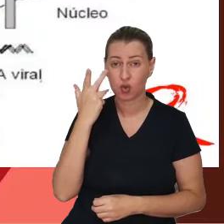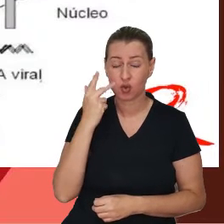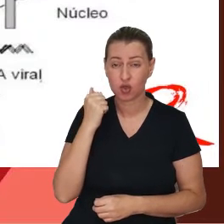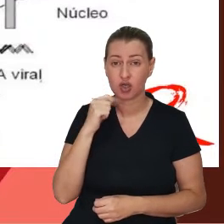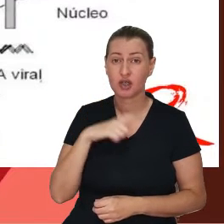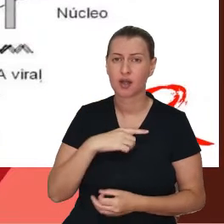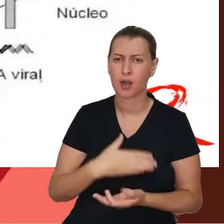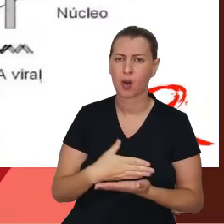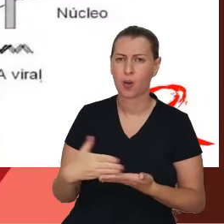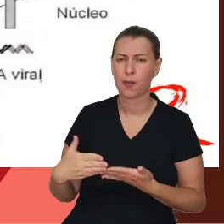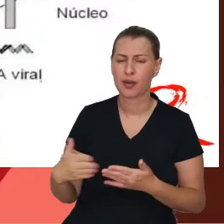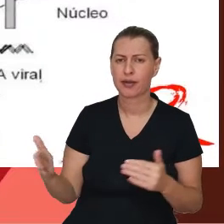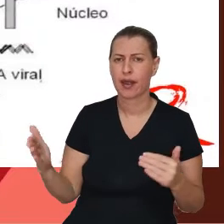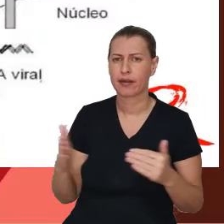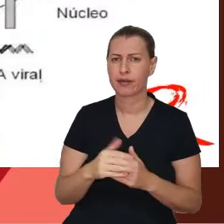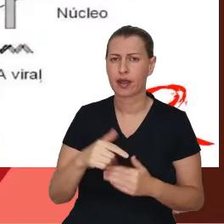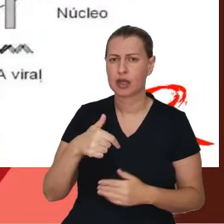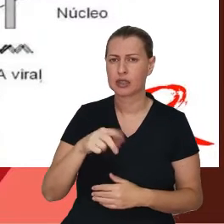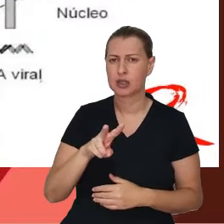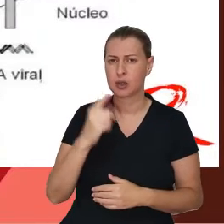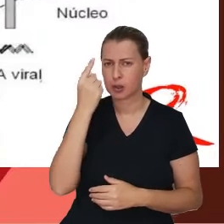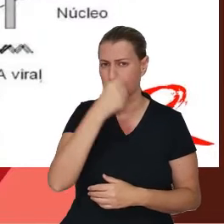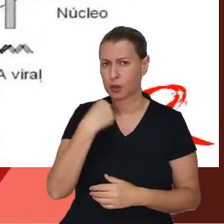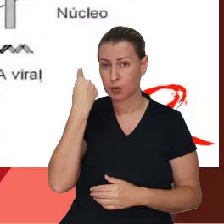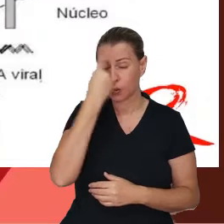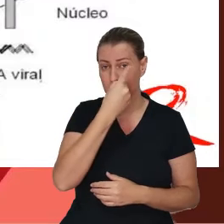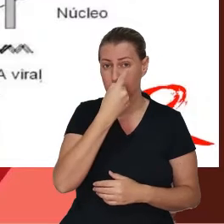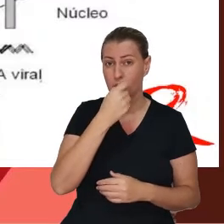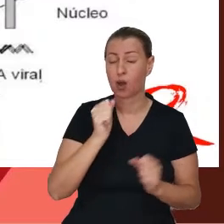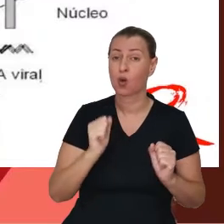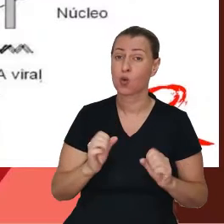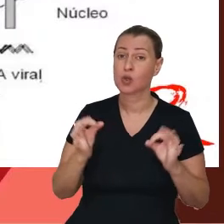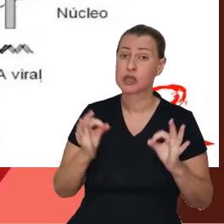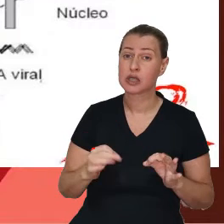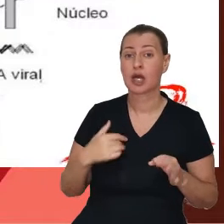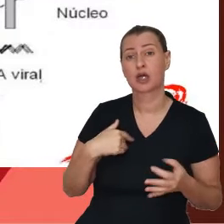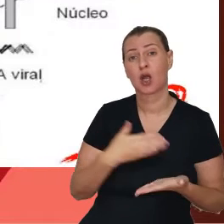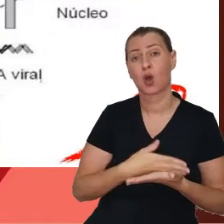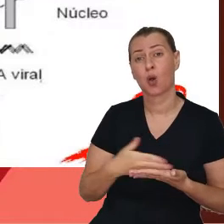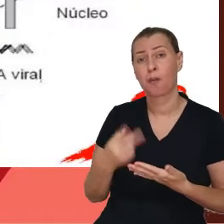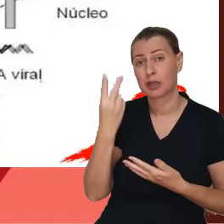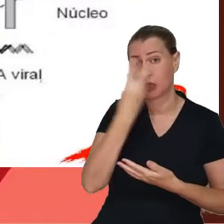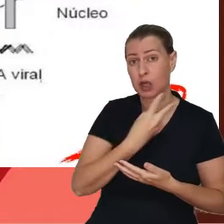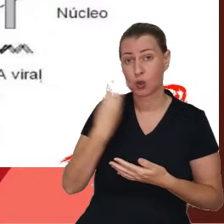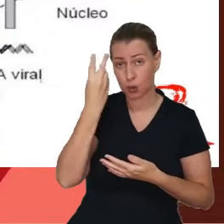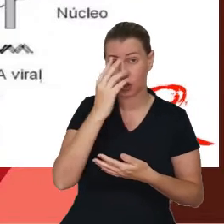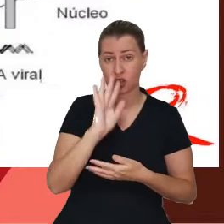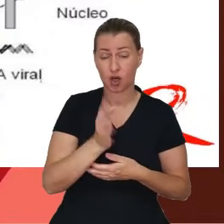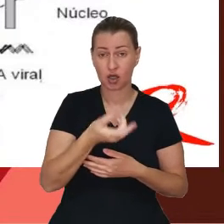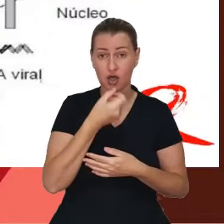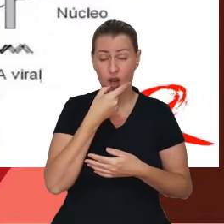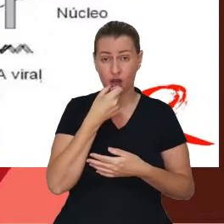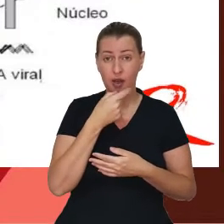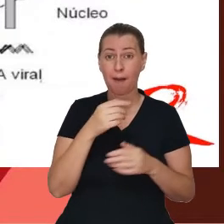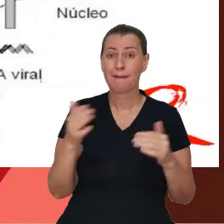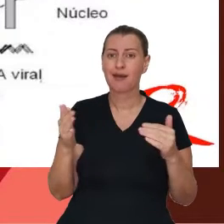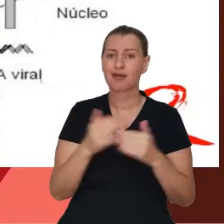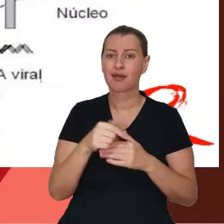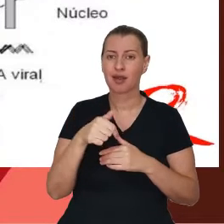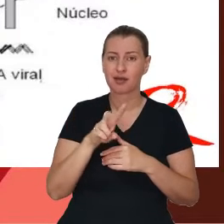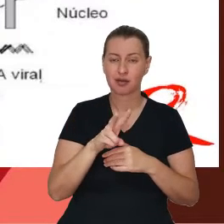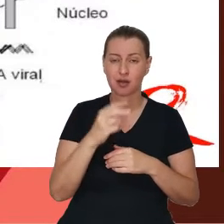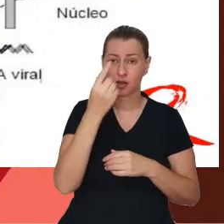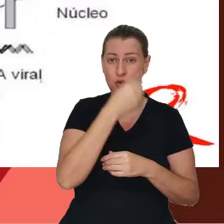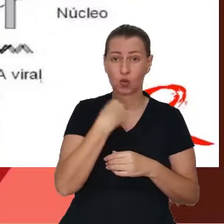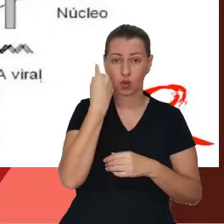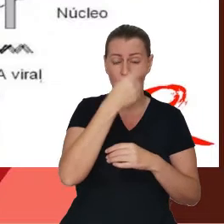tenho que iniciar em até, no máximo, 72 horas. O ideal é que eu inicie em 2 horas, mas em até 72 horas